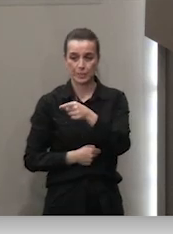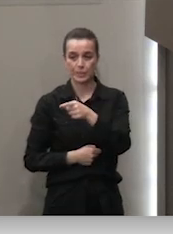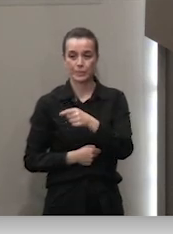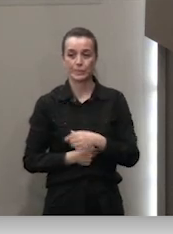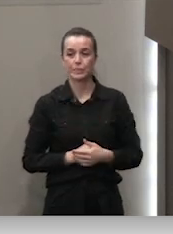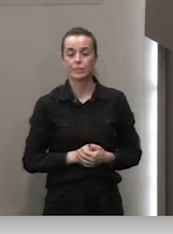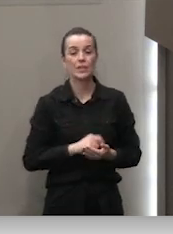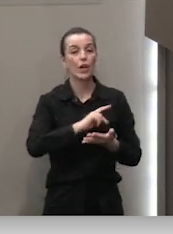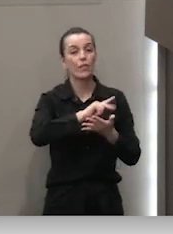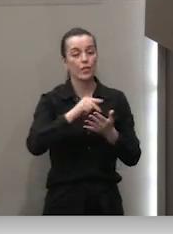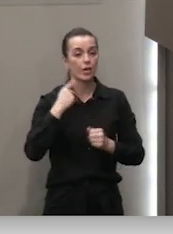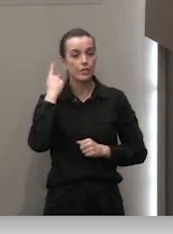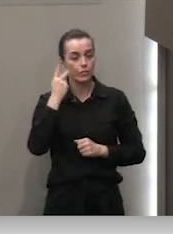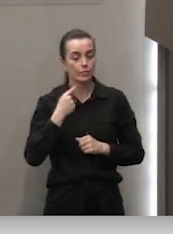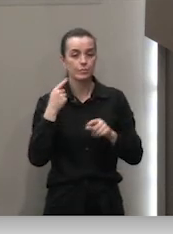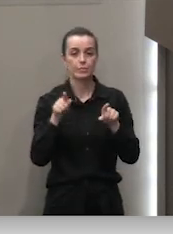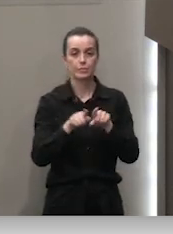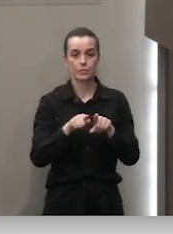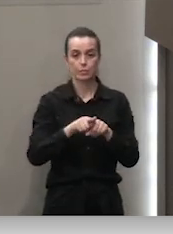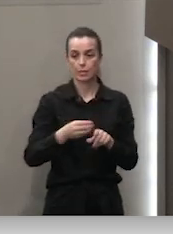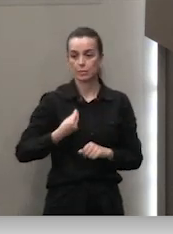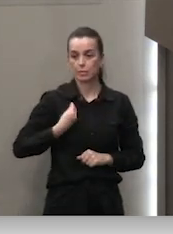vários vereadores estiveram lá.